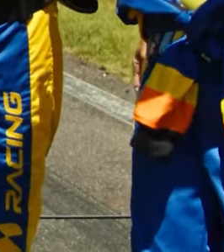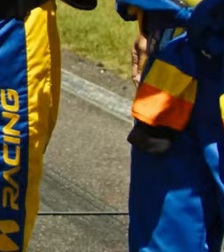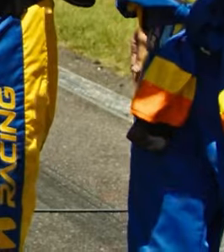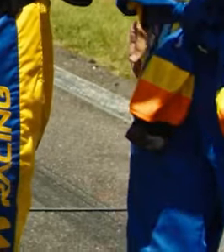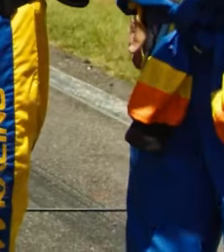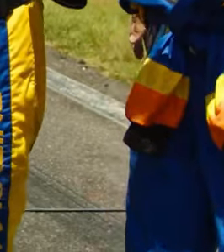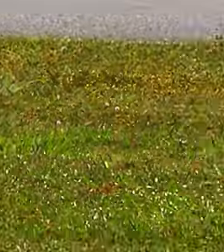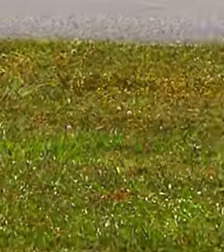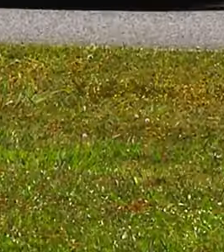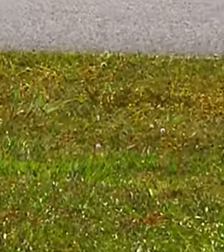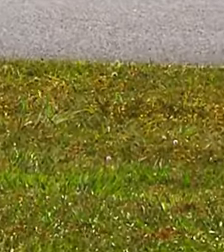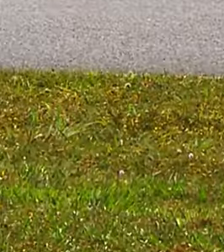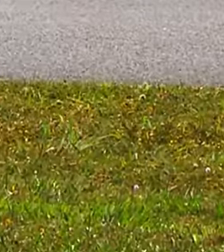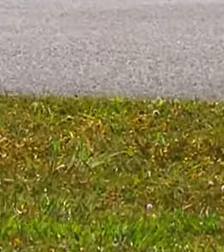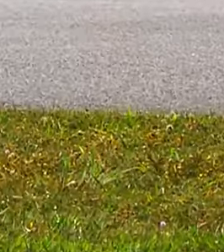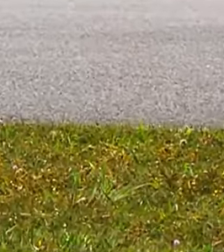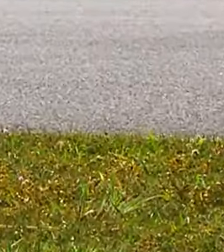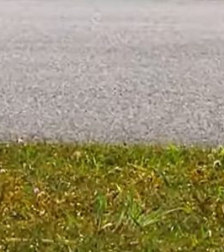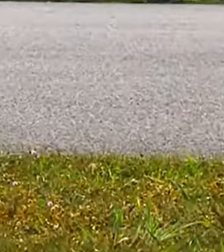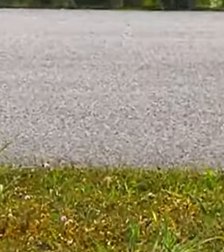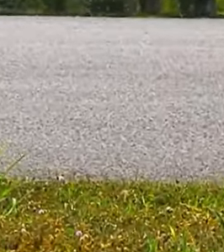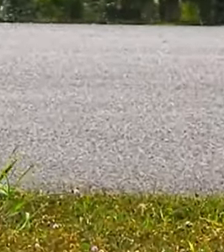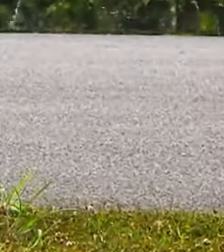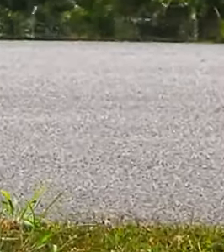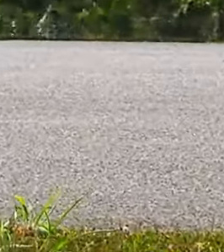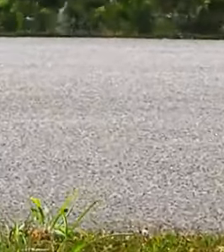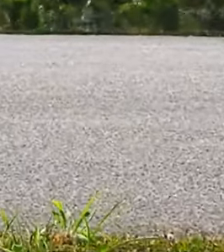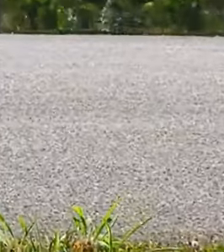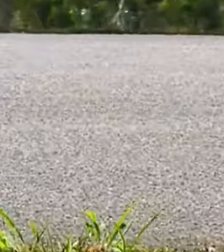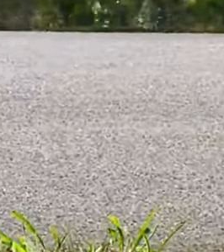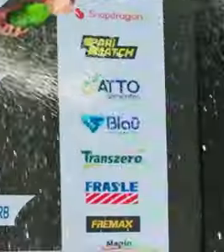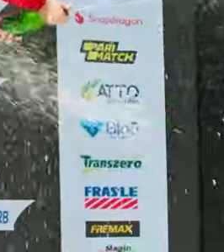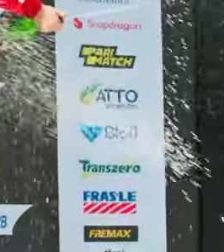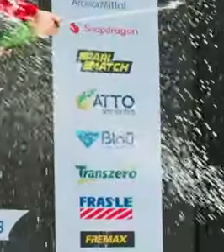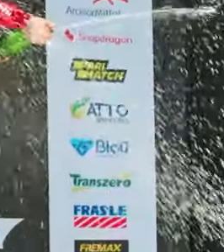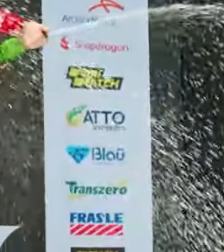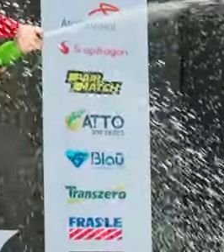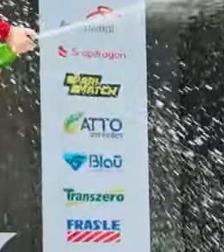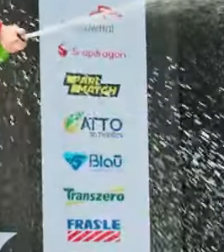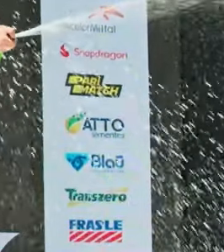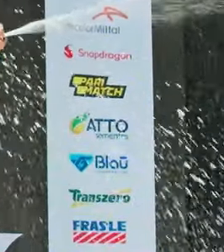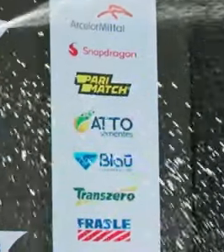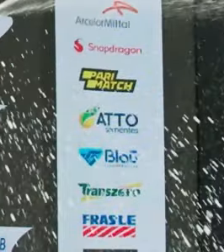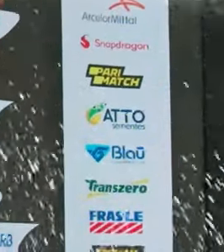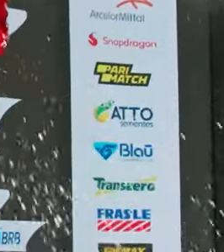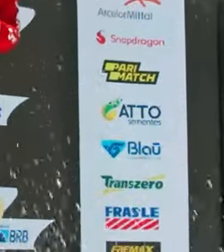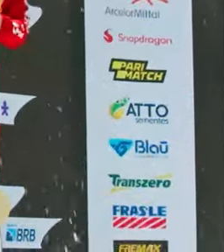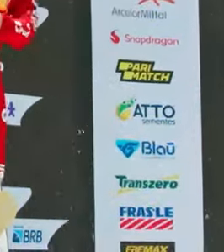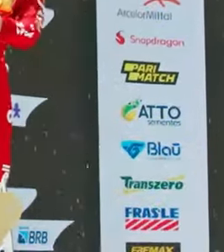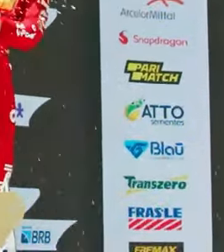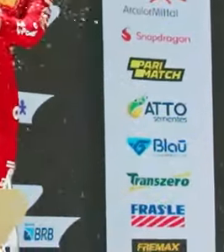bandeira do Brasil um piloto usando macacão e capacete amarelos está ajoelhado na beira de uma pista agitando os